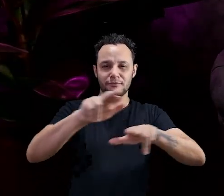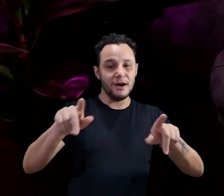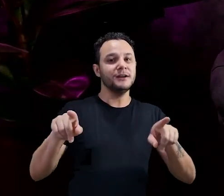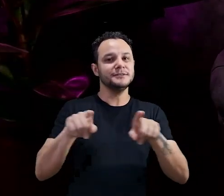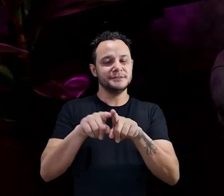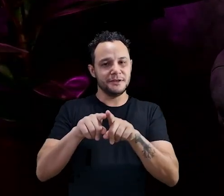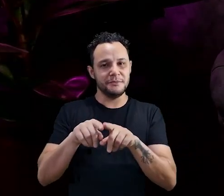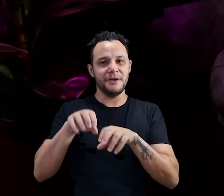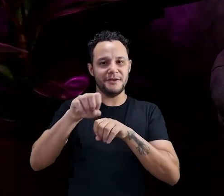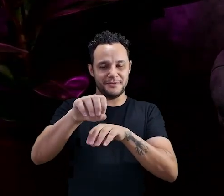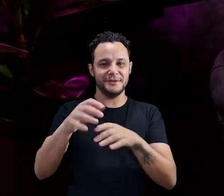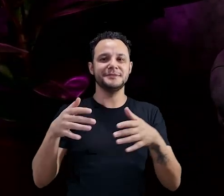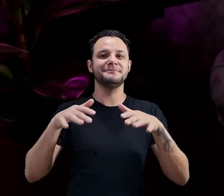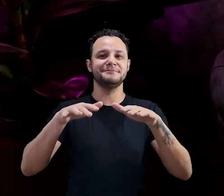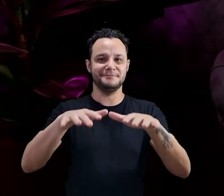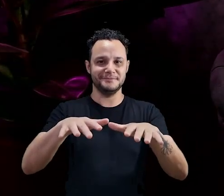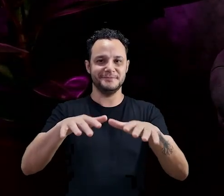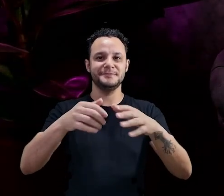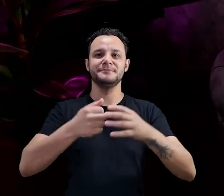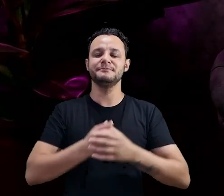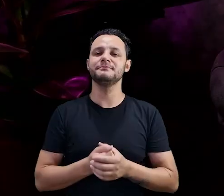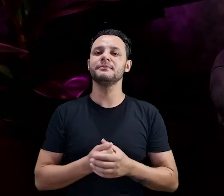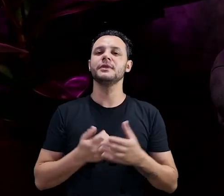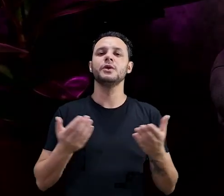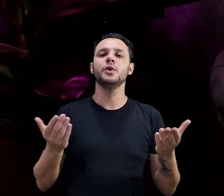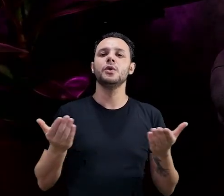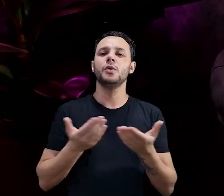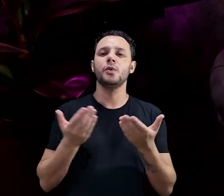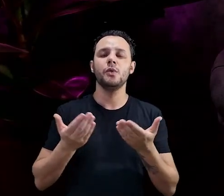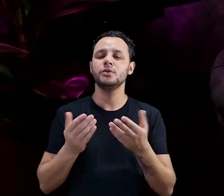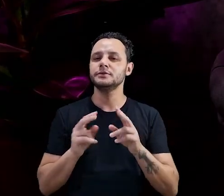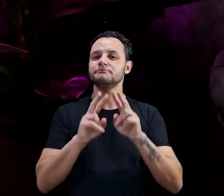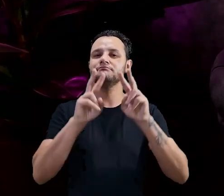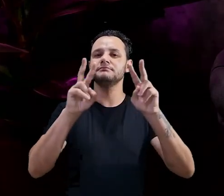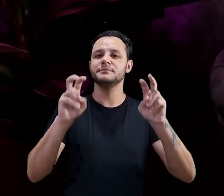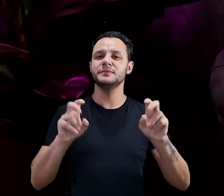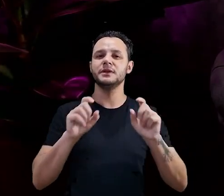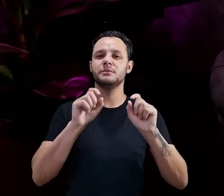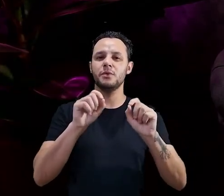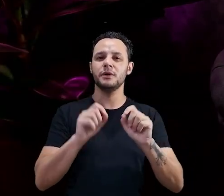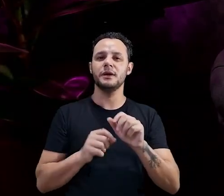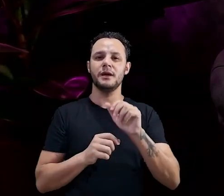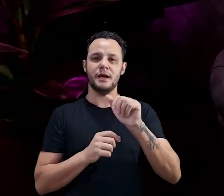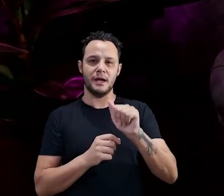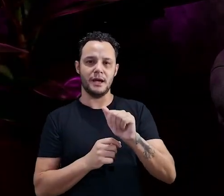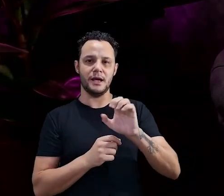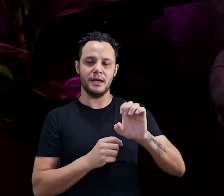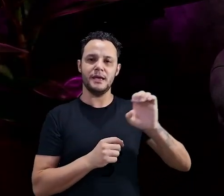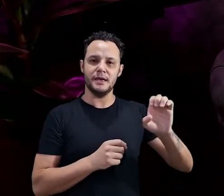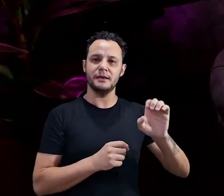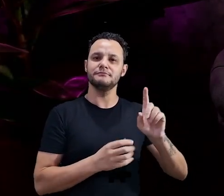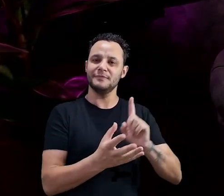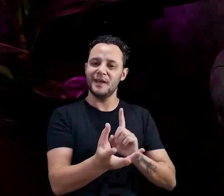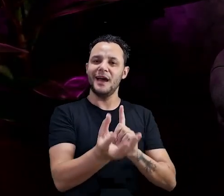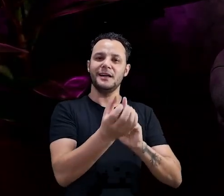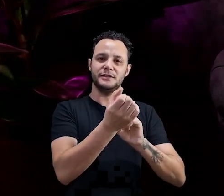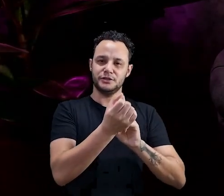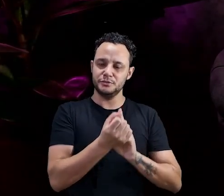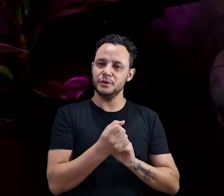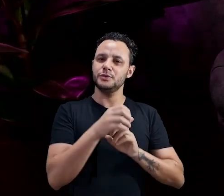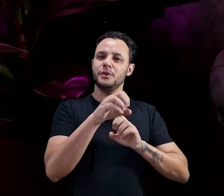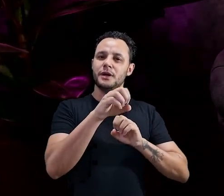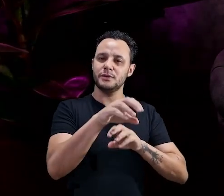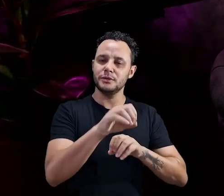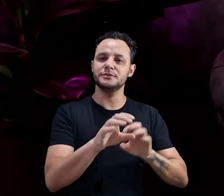Educação Inclusiva na nossa universidade. Então, a nossa conversa hoje, pessoal, é sobre a construção do AEE, do